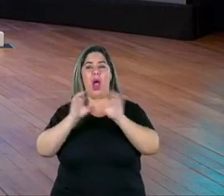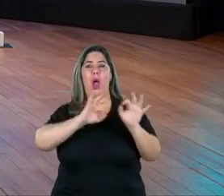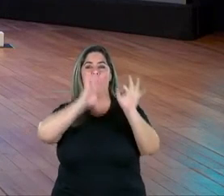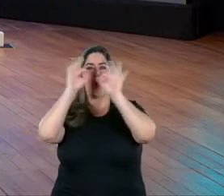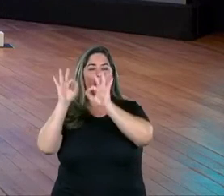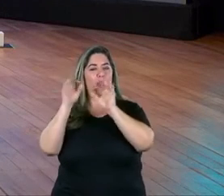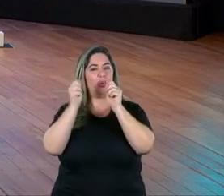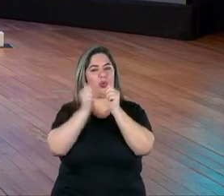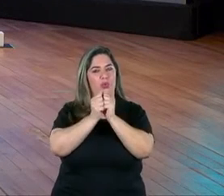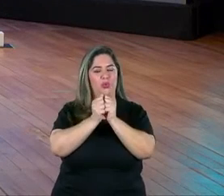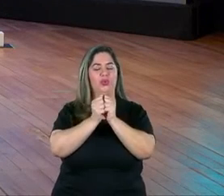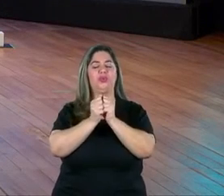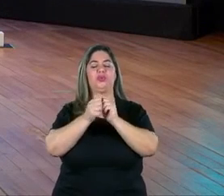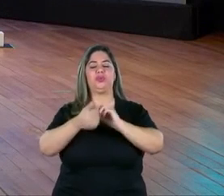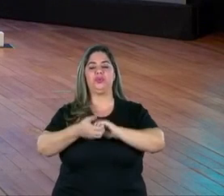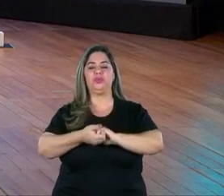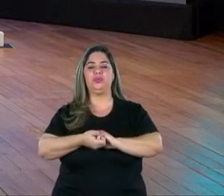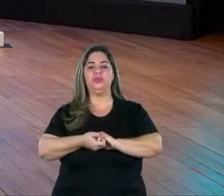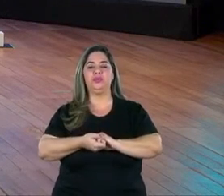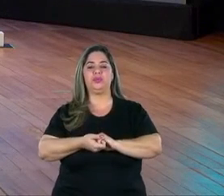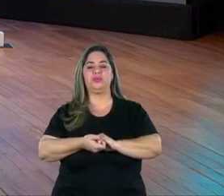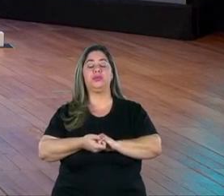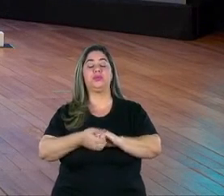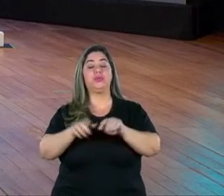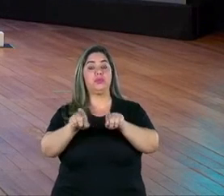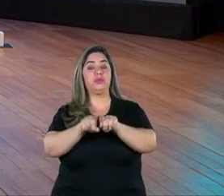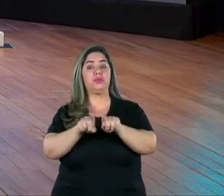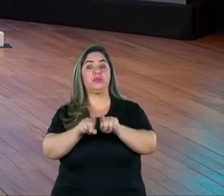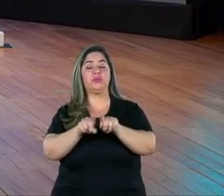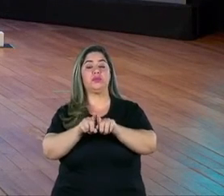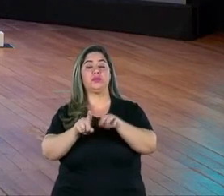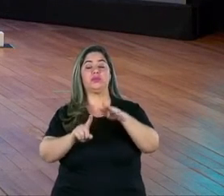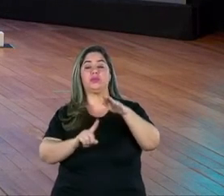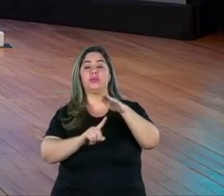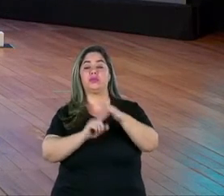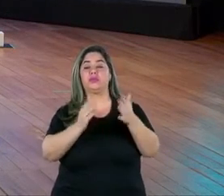gente, acompanhando, e também a Feira Internacional do Livro,